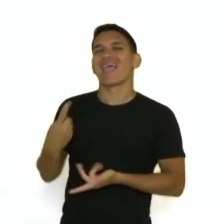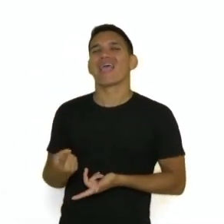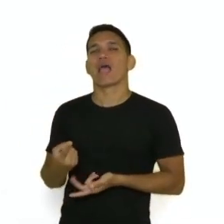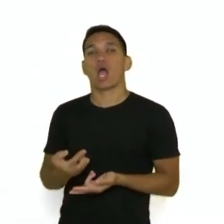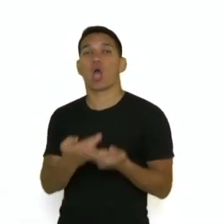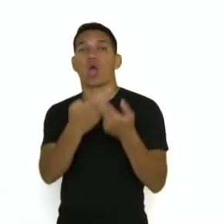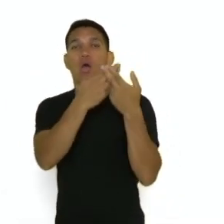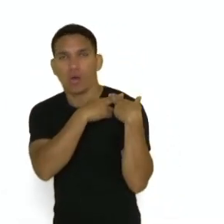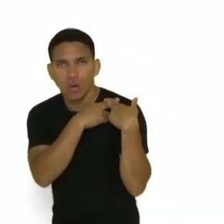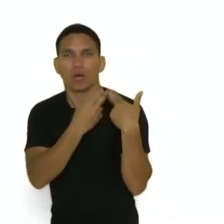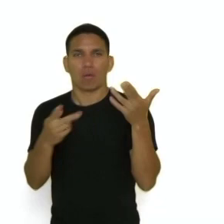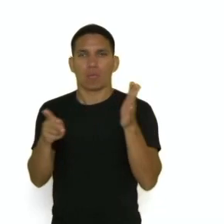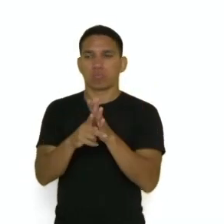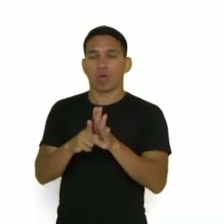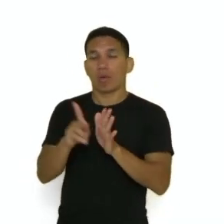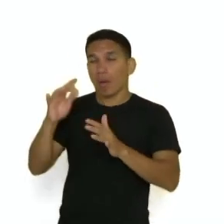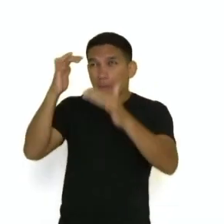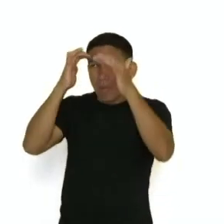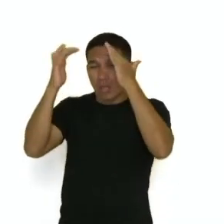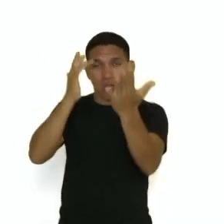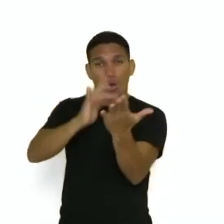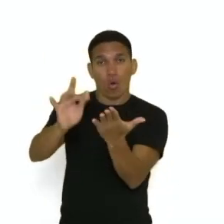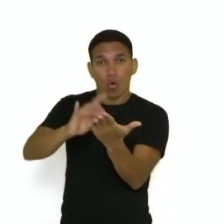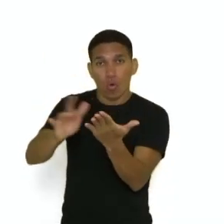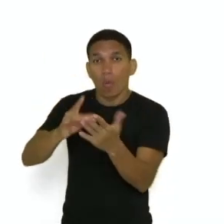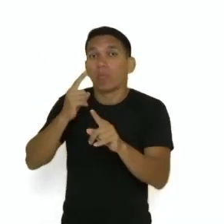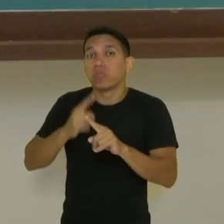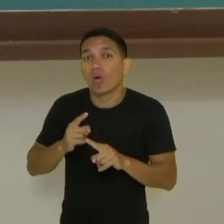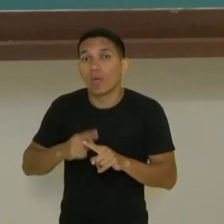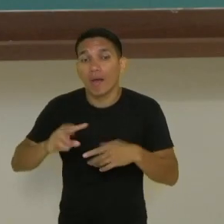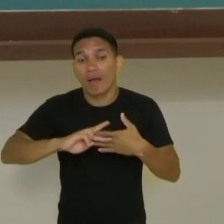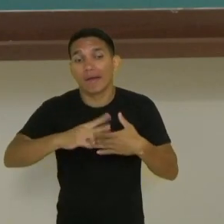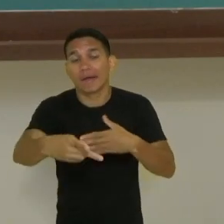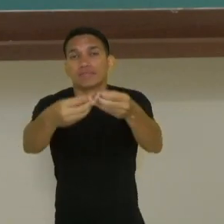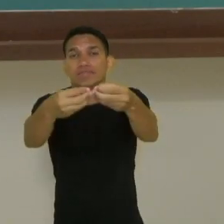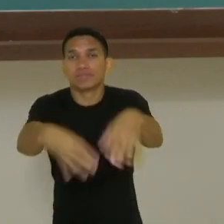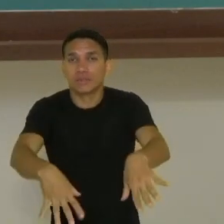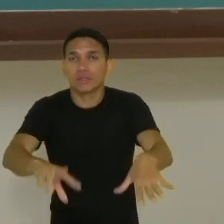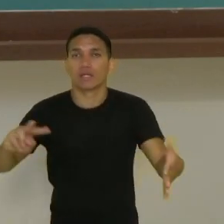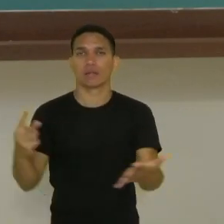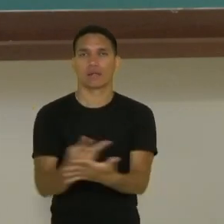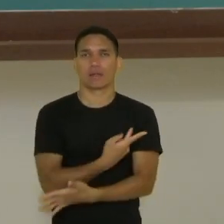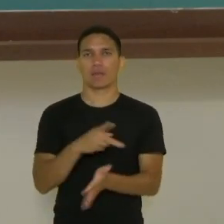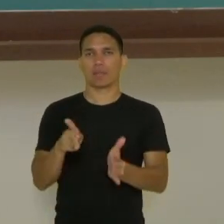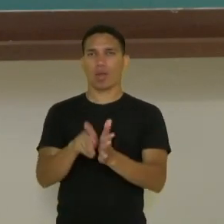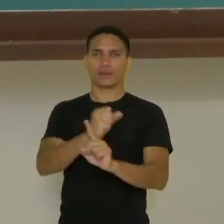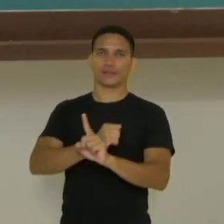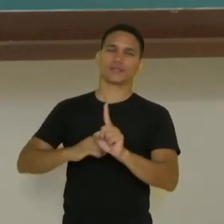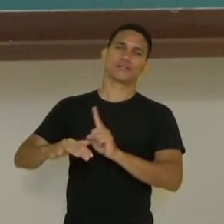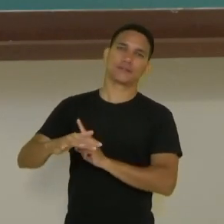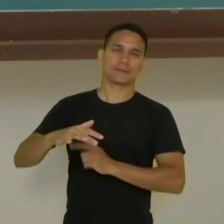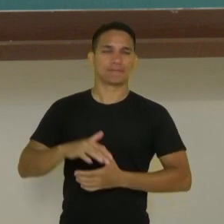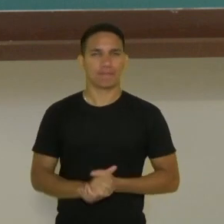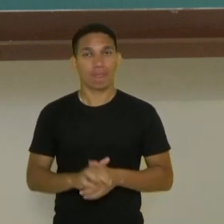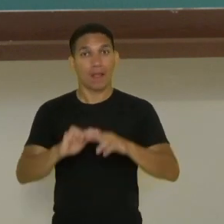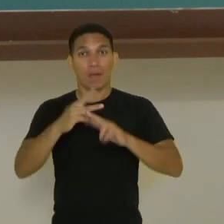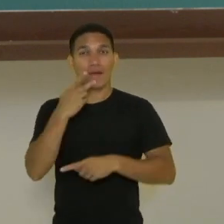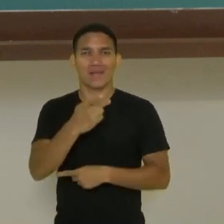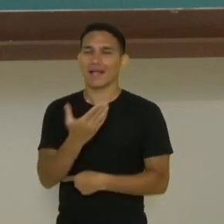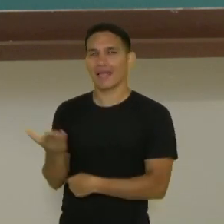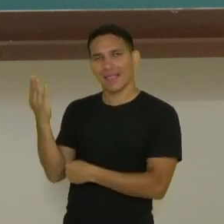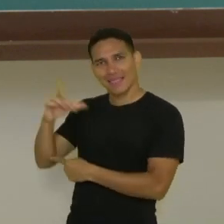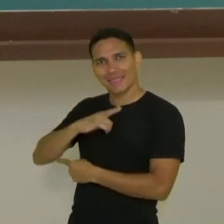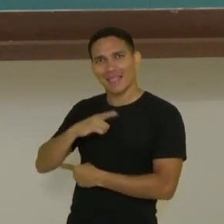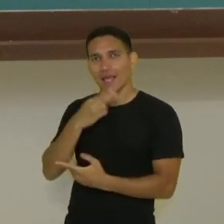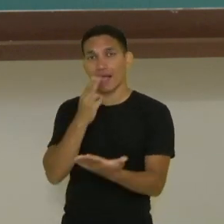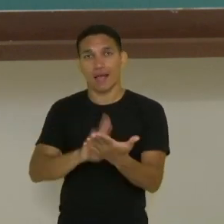mentalidade consumista como a causadora dos muitos males que atingem, que afligem a sociedade. Então, ele disse ali